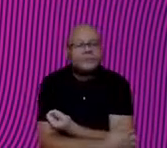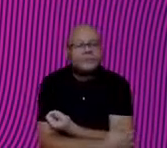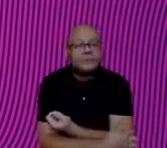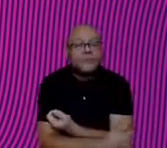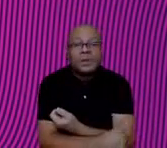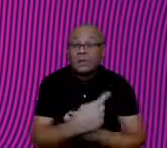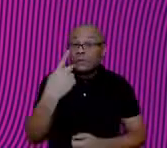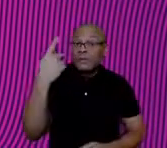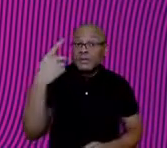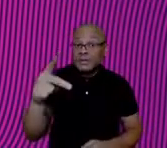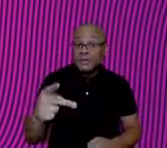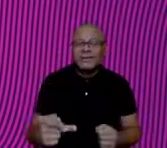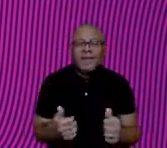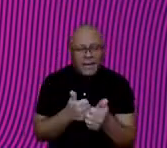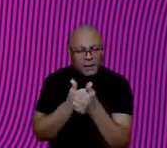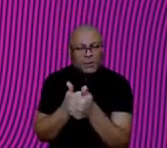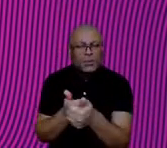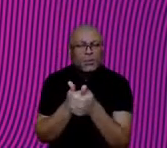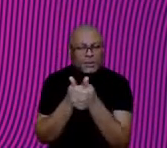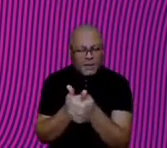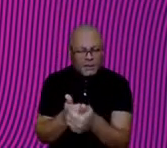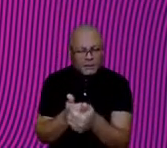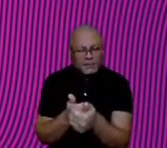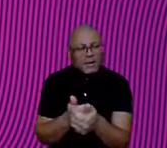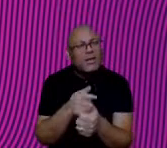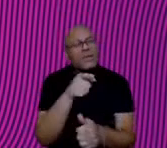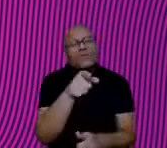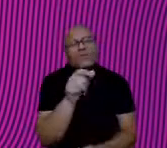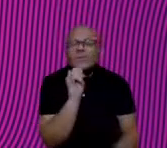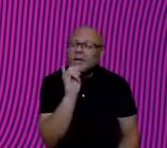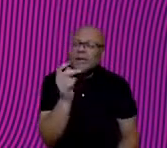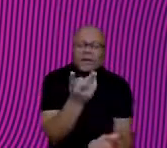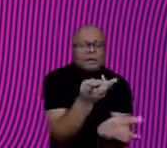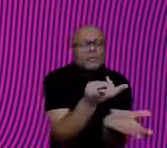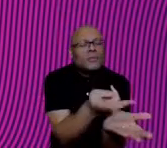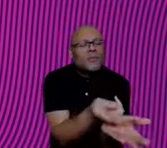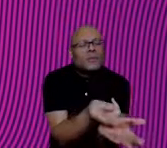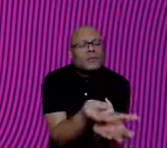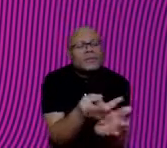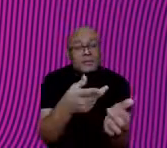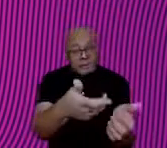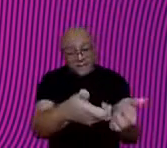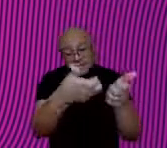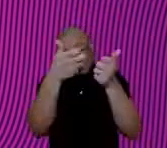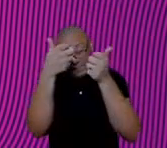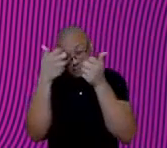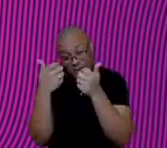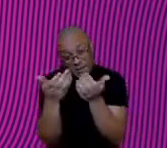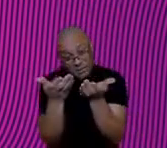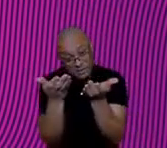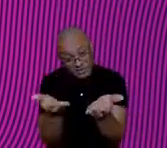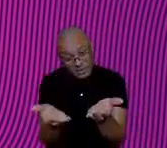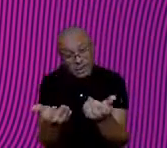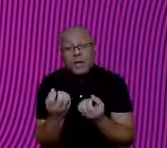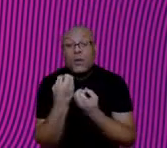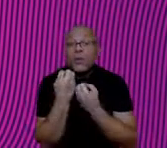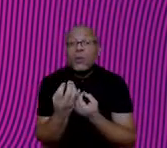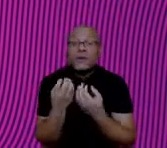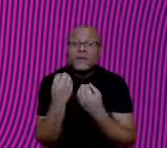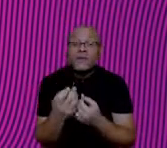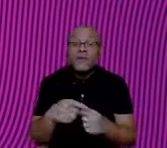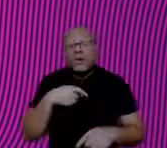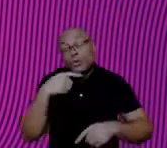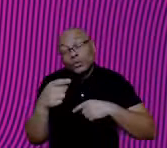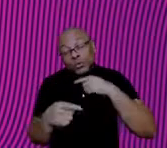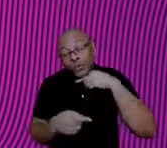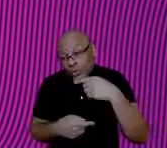disso. O que, que você fala para o paciente que conta pra, que chega para você com essas informações e dúvidas sobre a